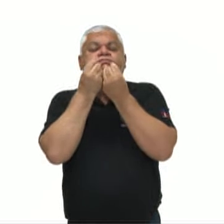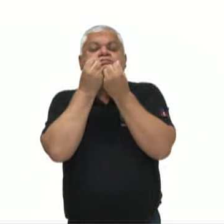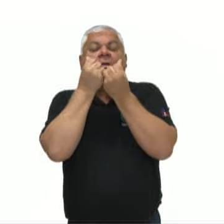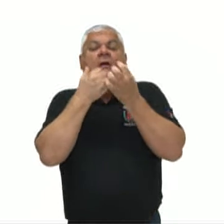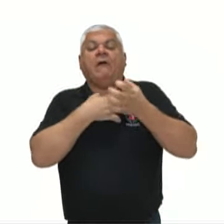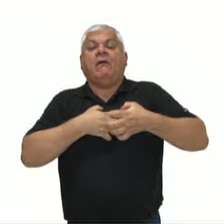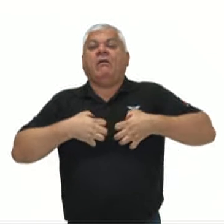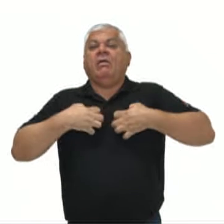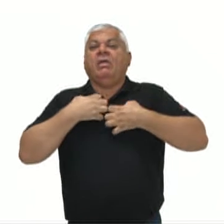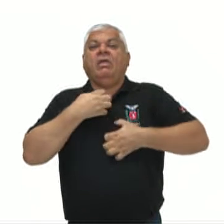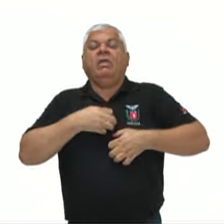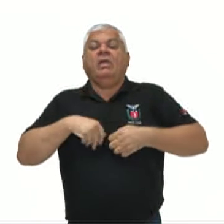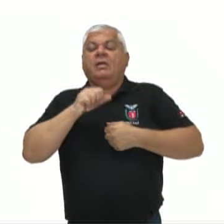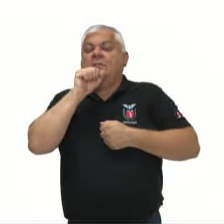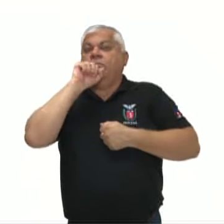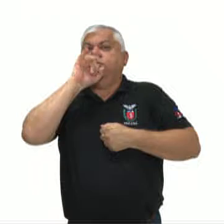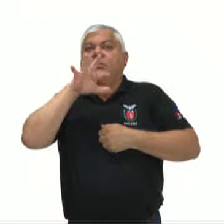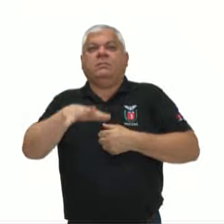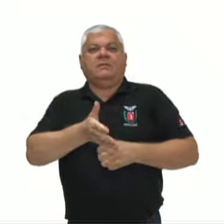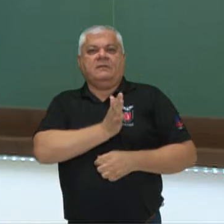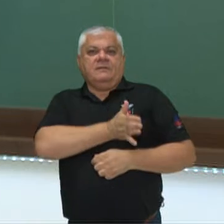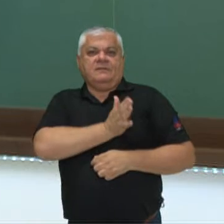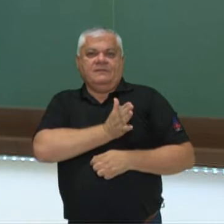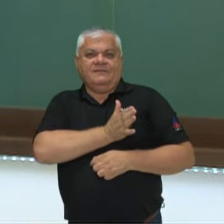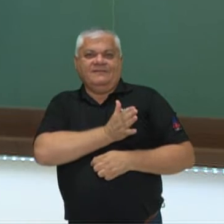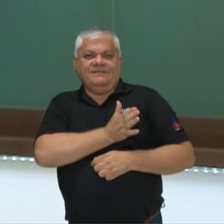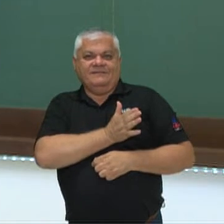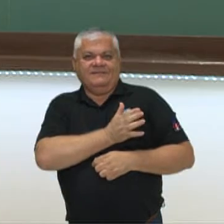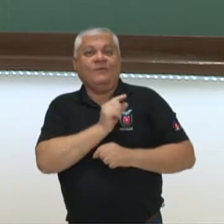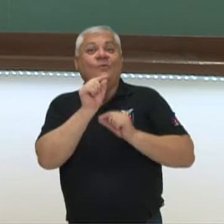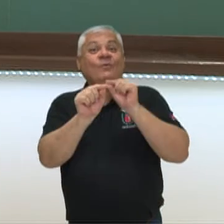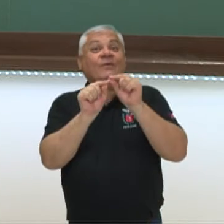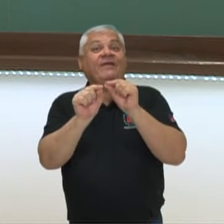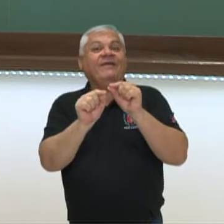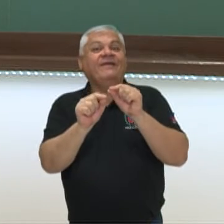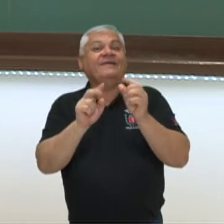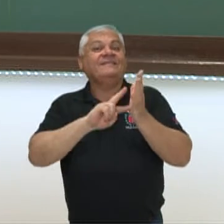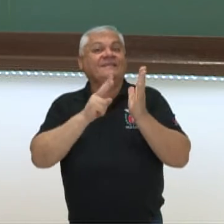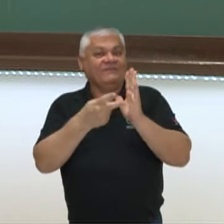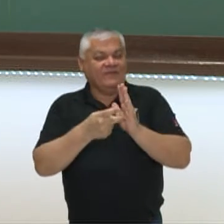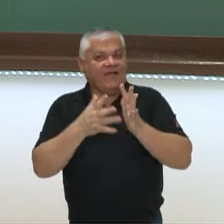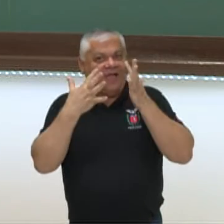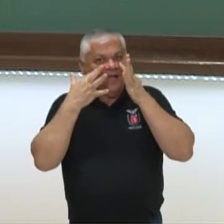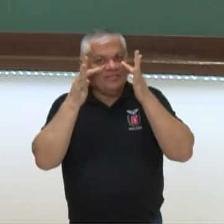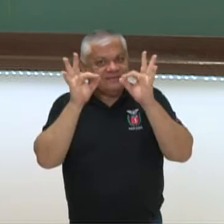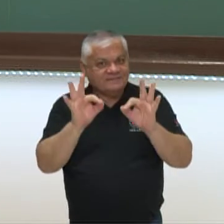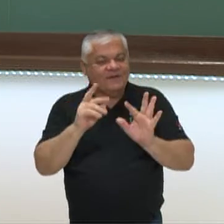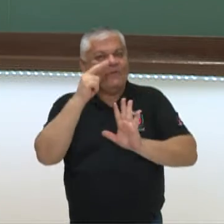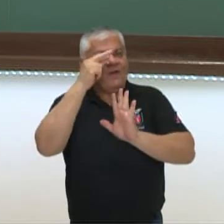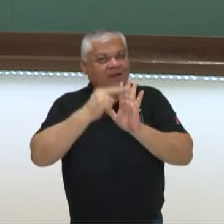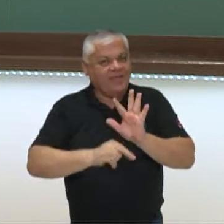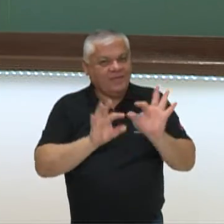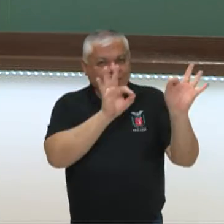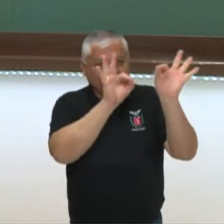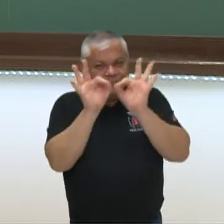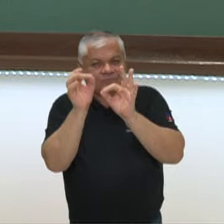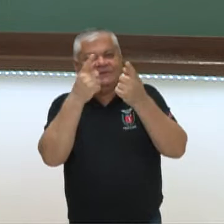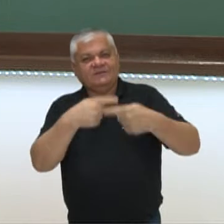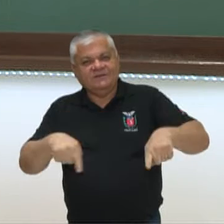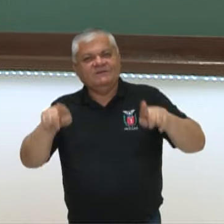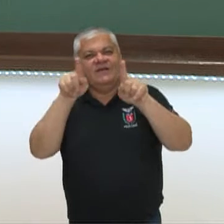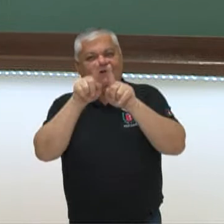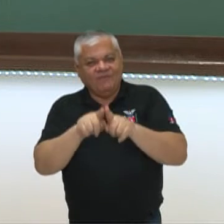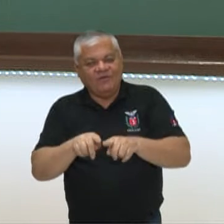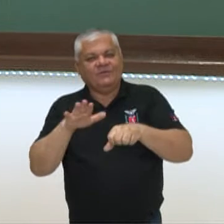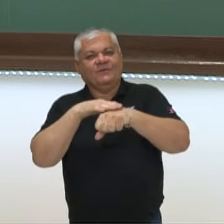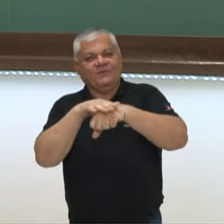que escapa da boca de um cardíaco. Atentem, novamente, releiam os enunciados, a gente já volta